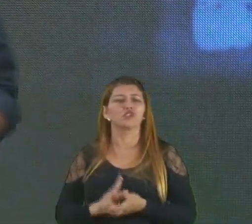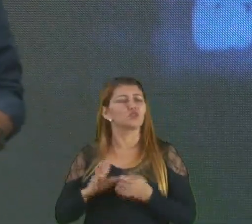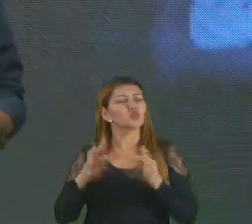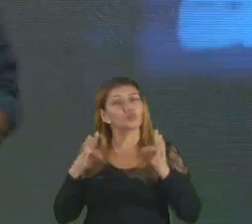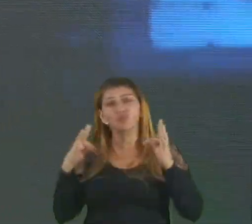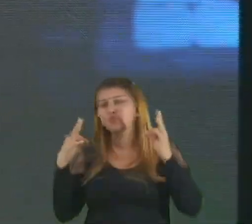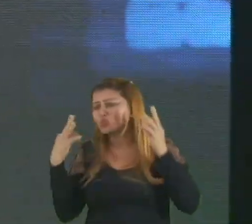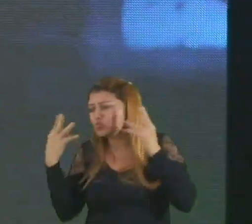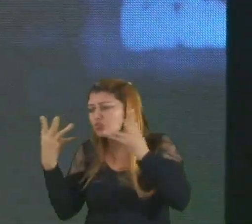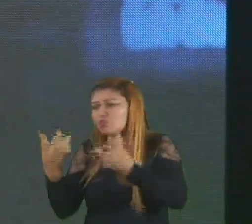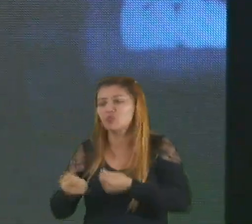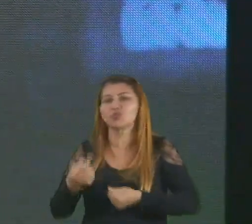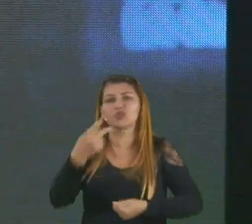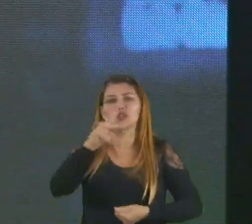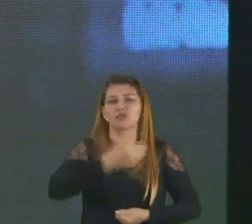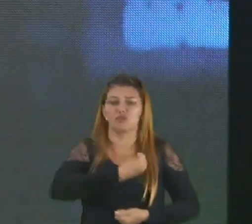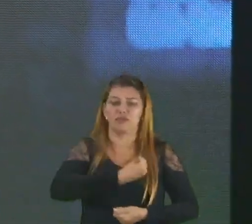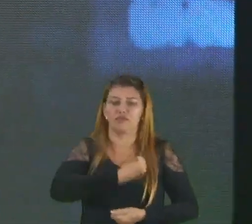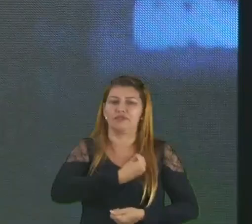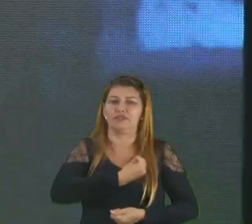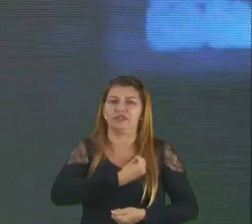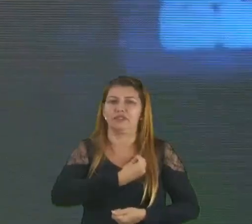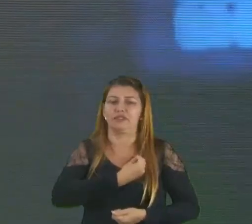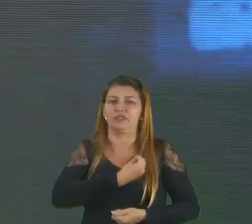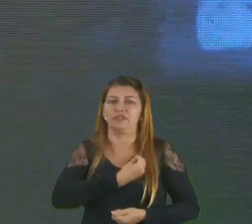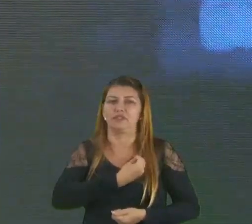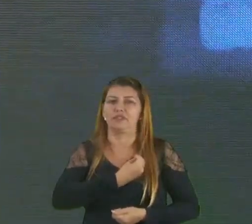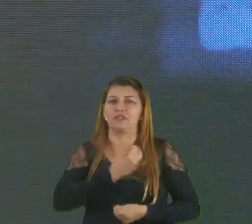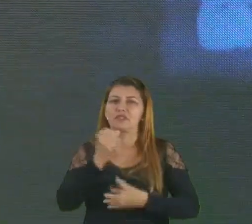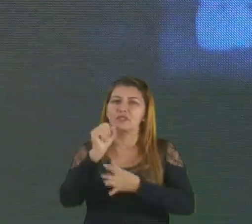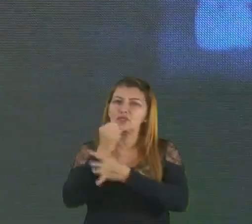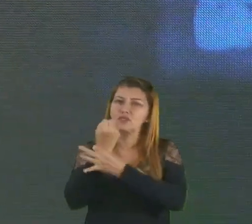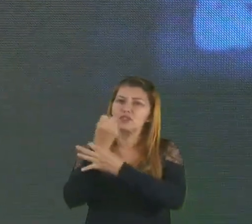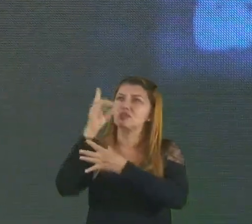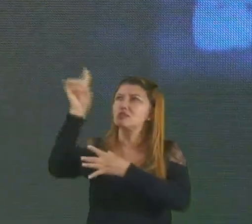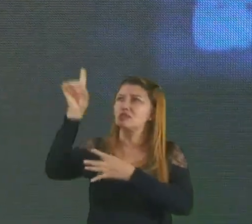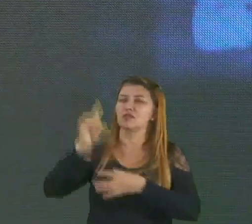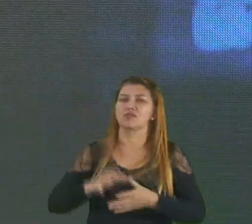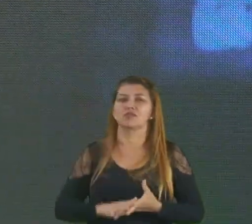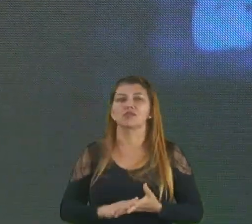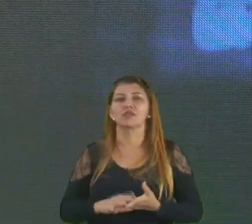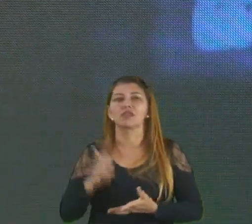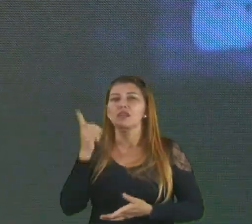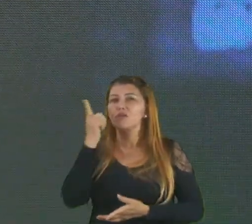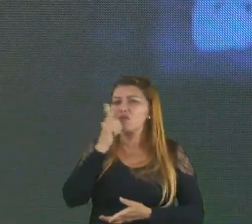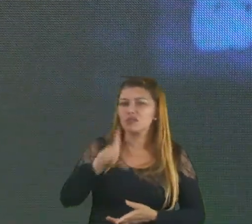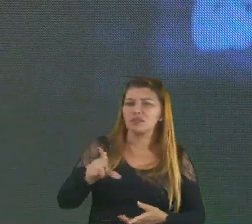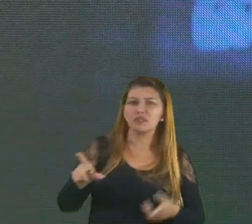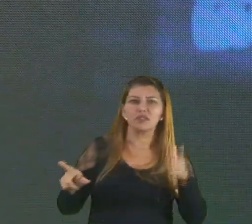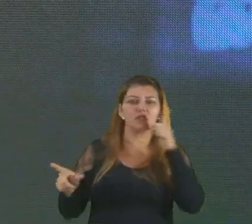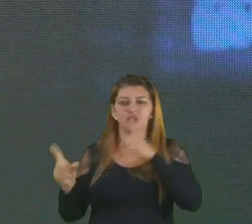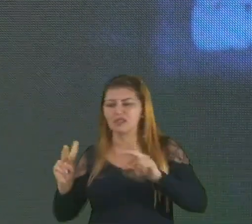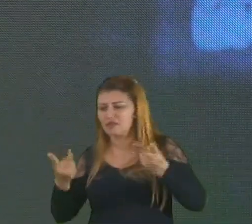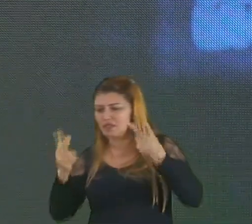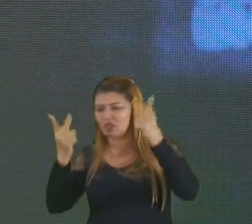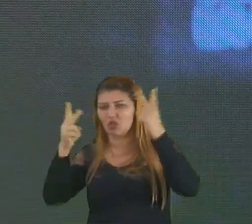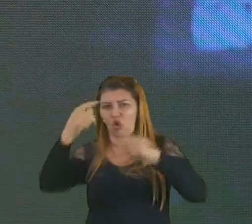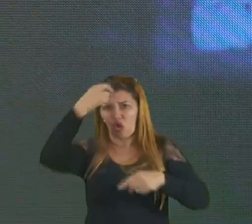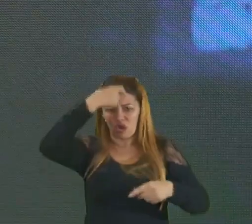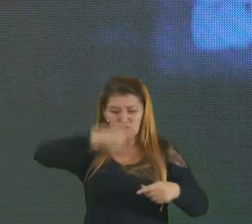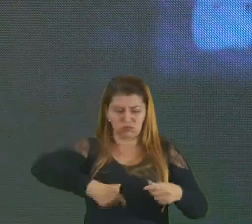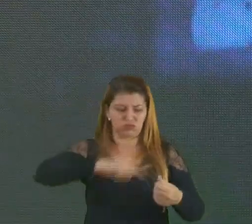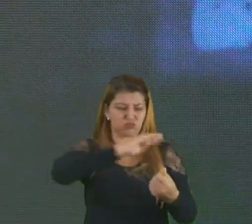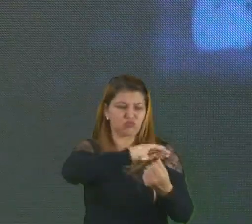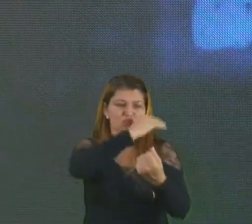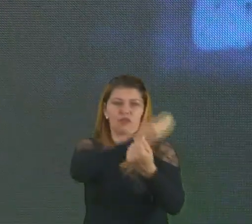Totalmente dependente de Deus. Não se vence nos dias atuais confiando em você mesmo, na